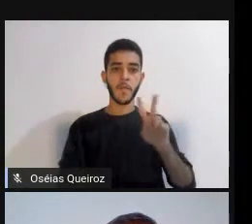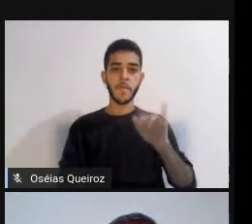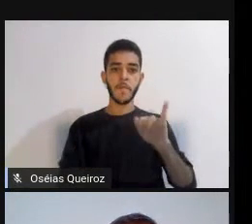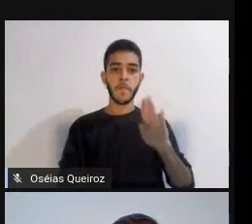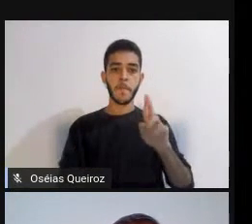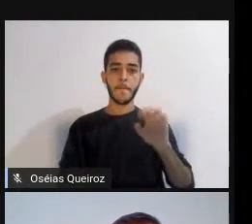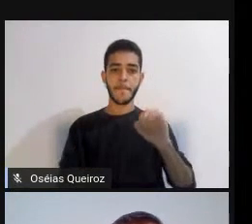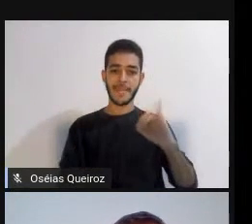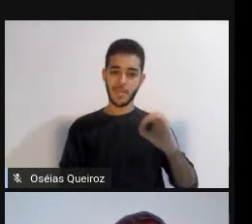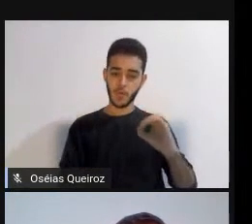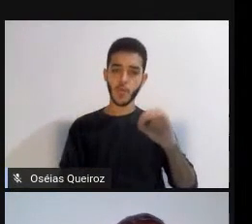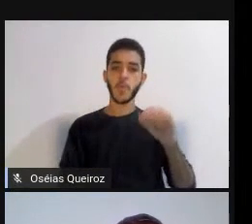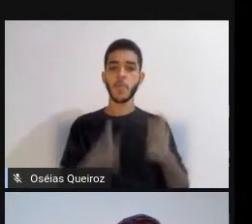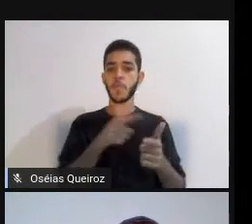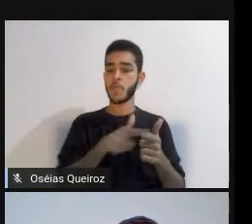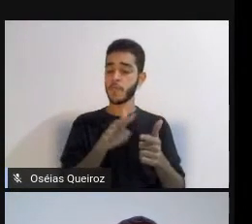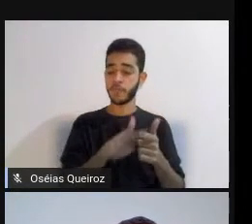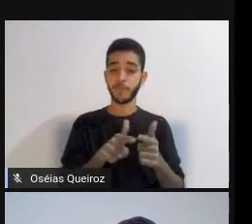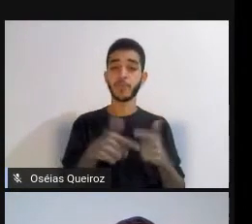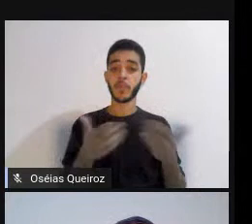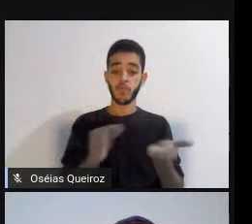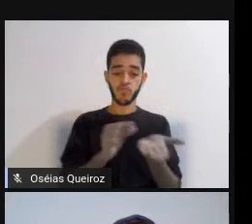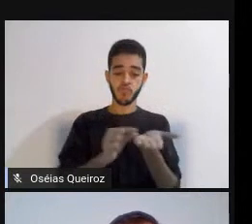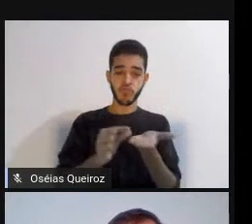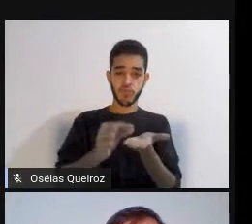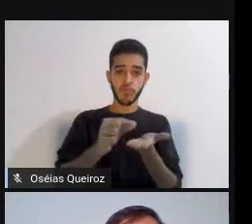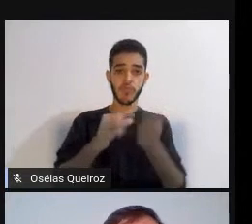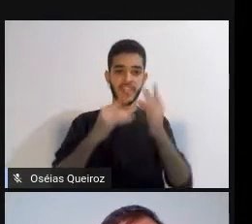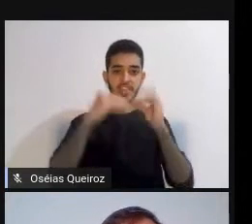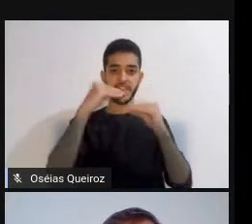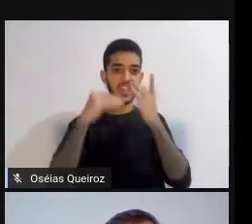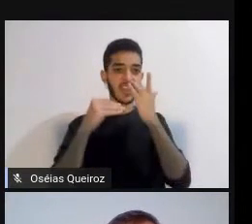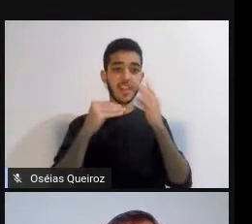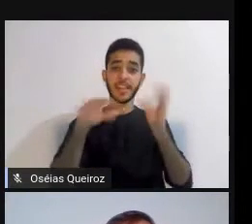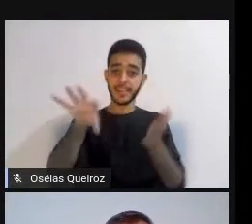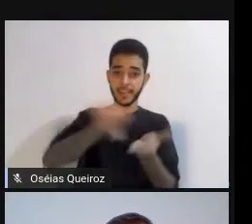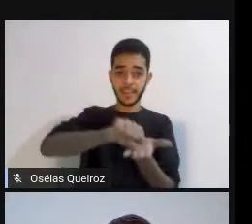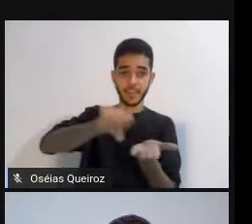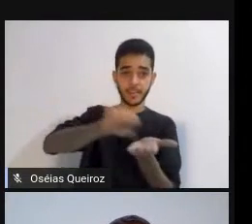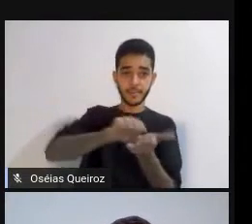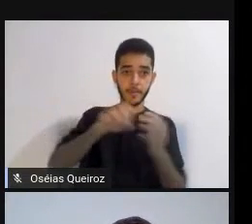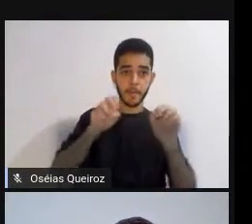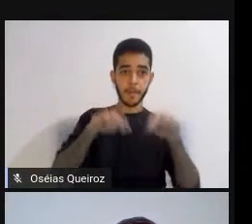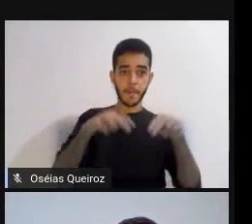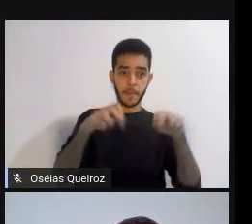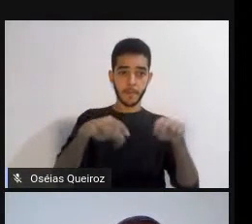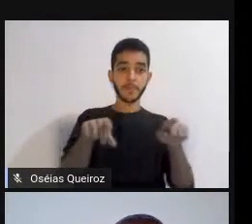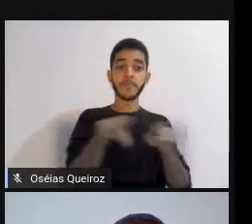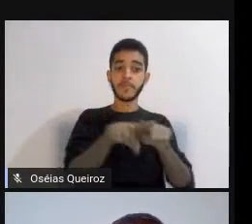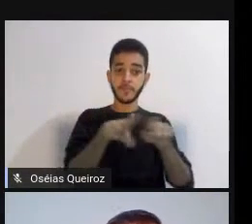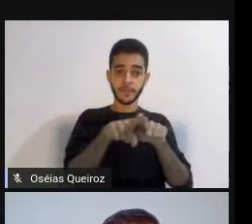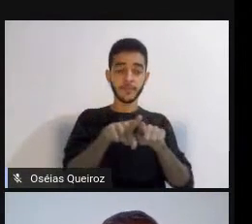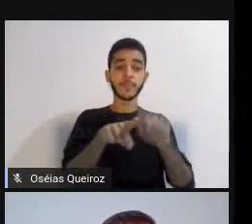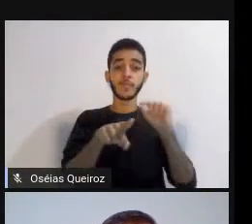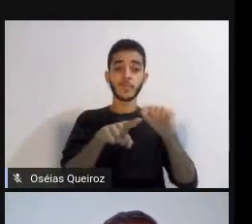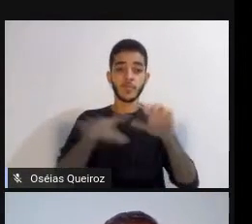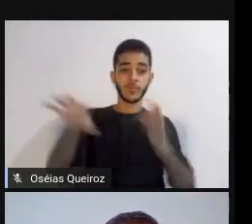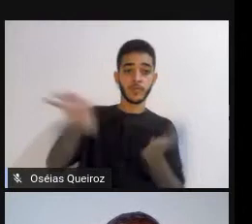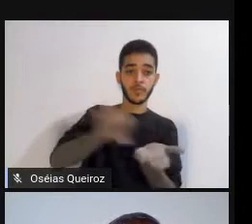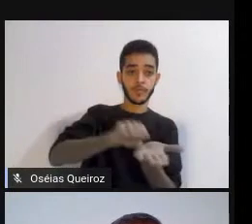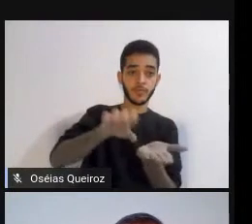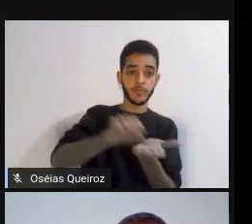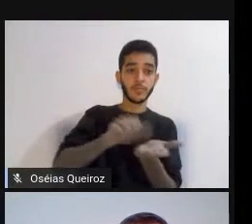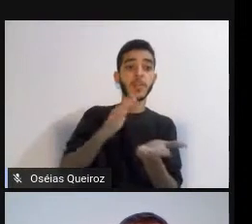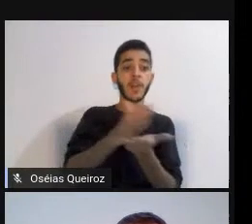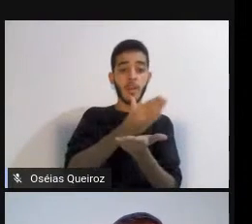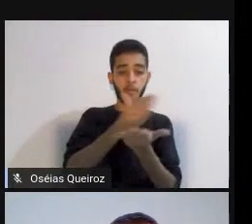outros. Então, os microplásticos, além de transportarem contaminantes, também podem transportar micro-organismos